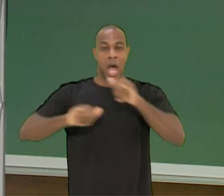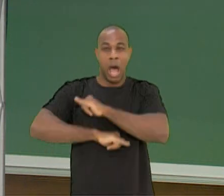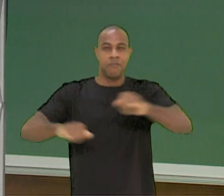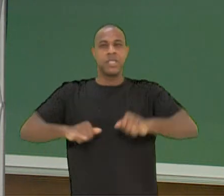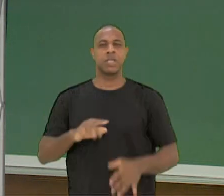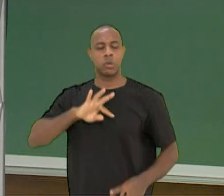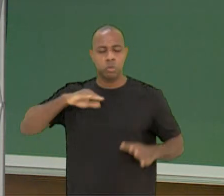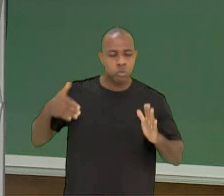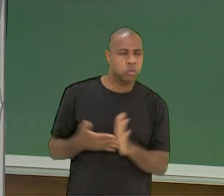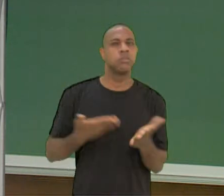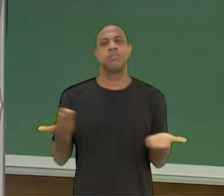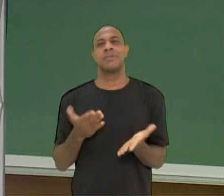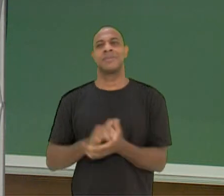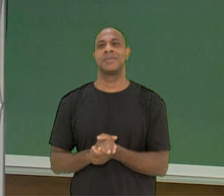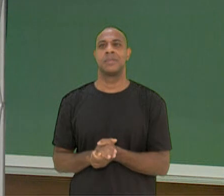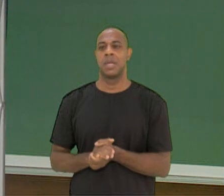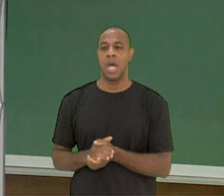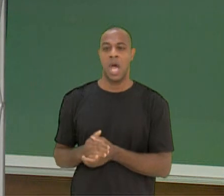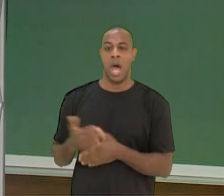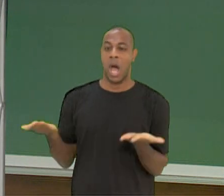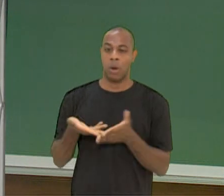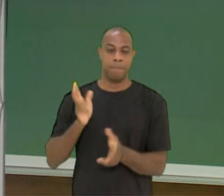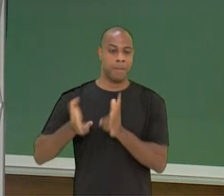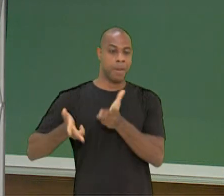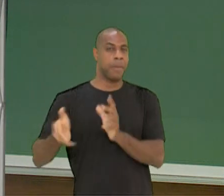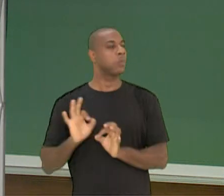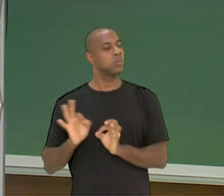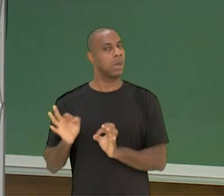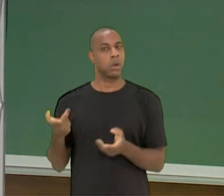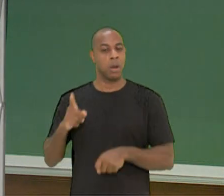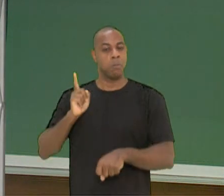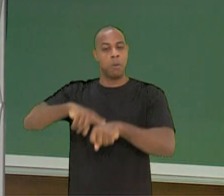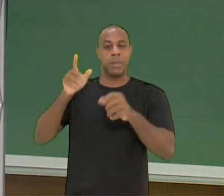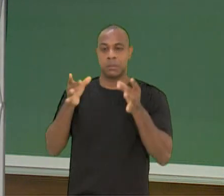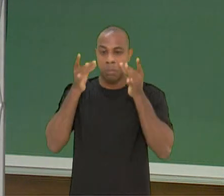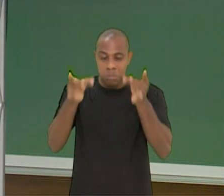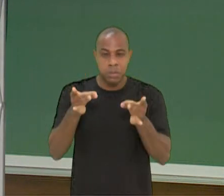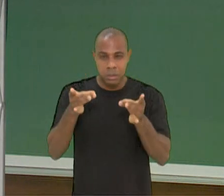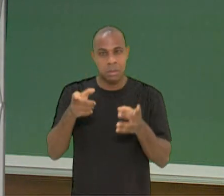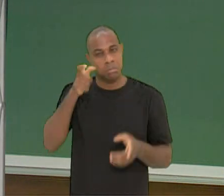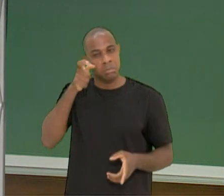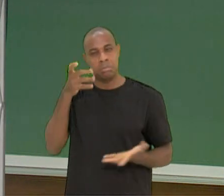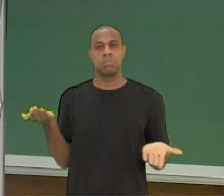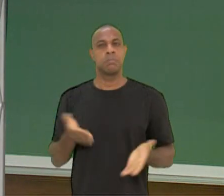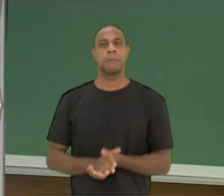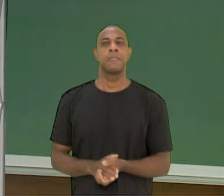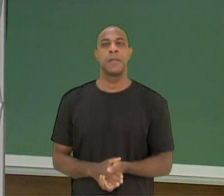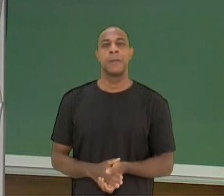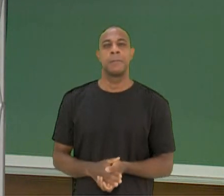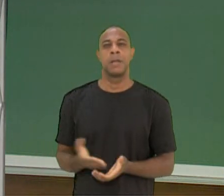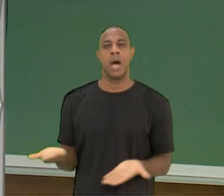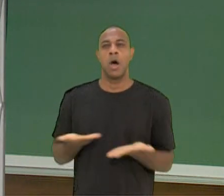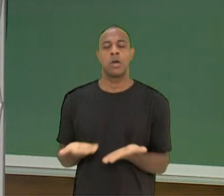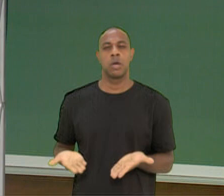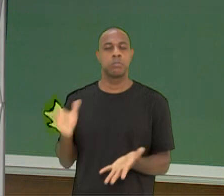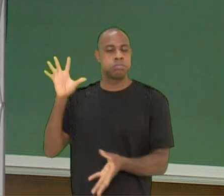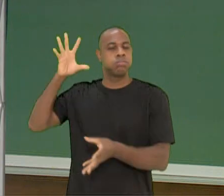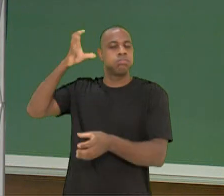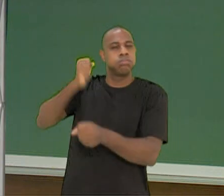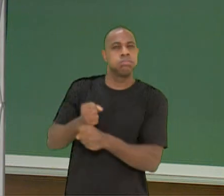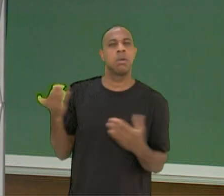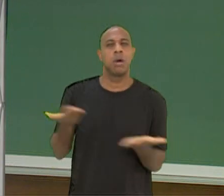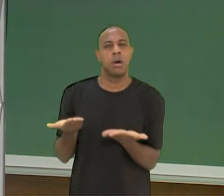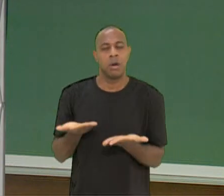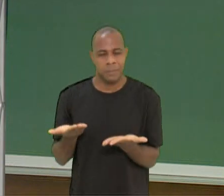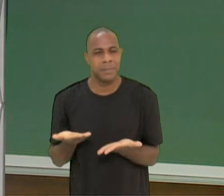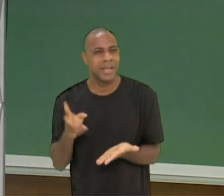ninguém agora vir te chamar para conversar, porque agora é o teu momento de aprender. Para a gente revisar nossa última aula então,